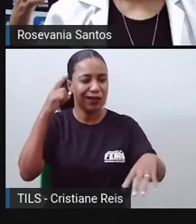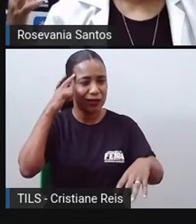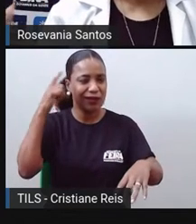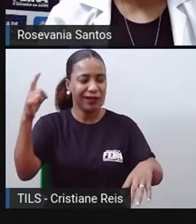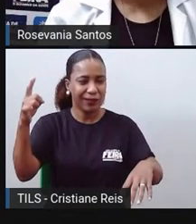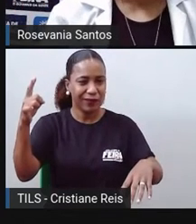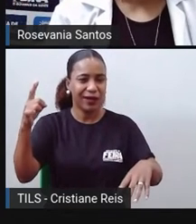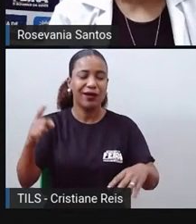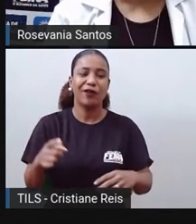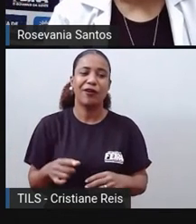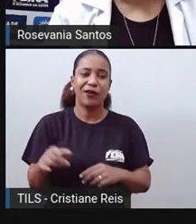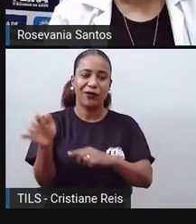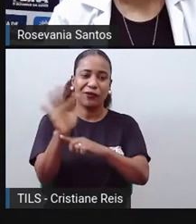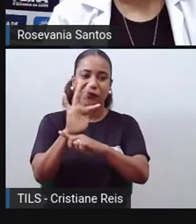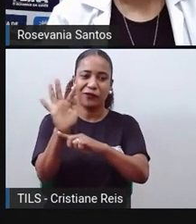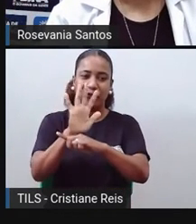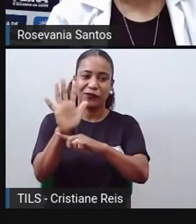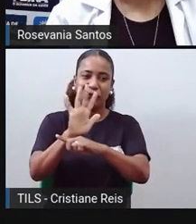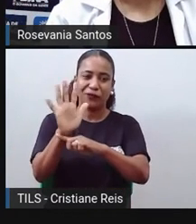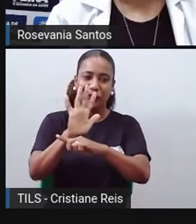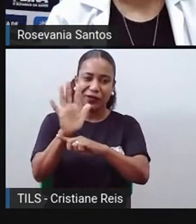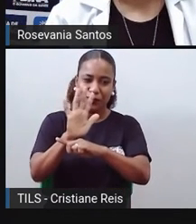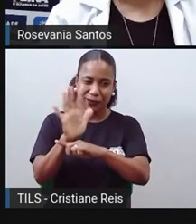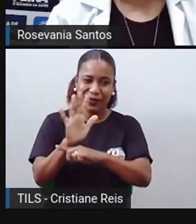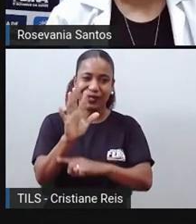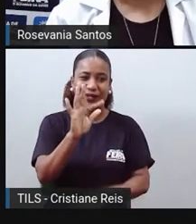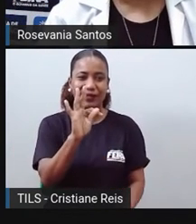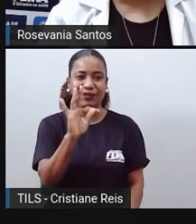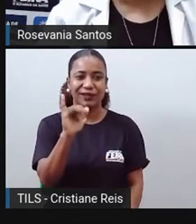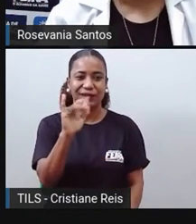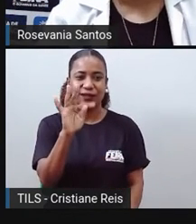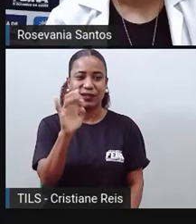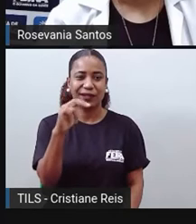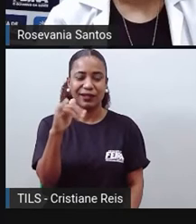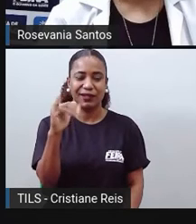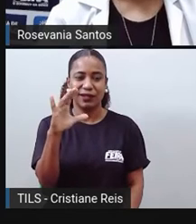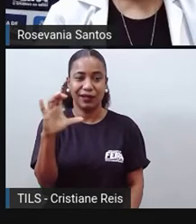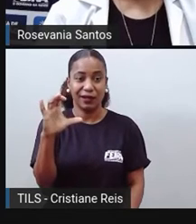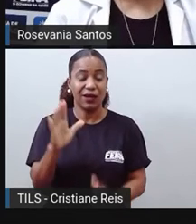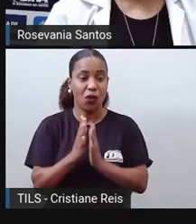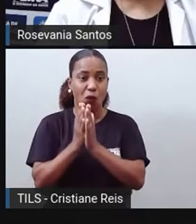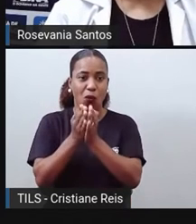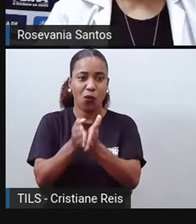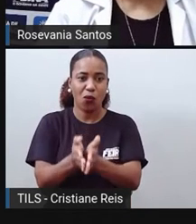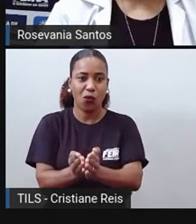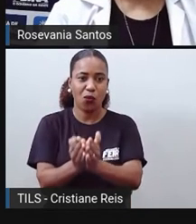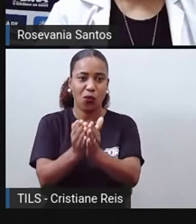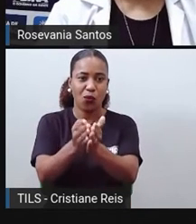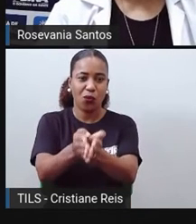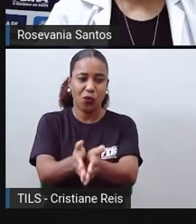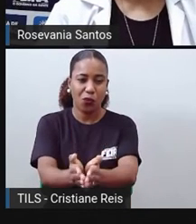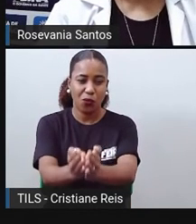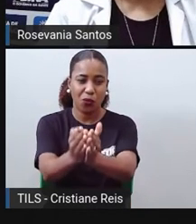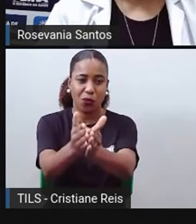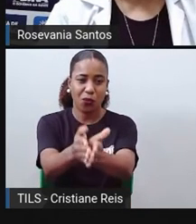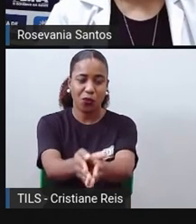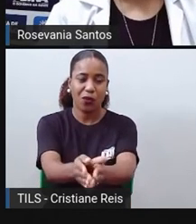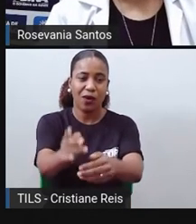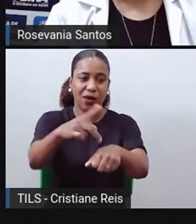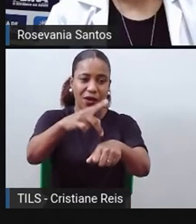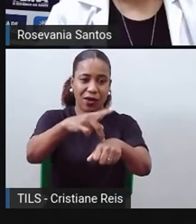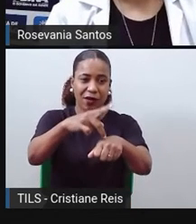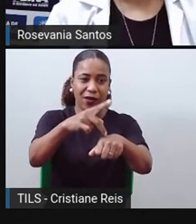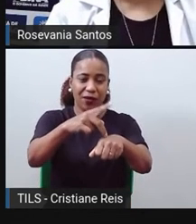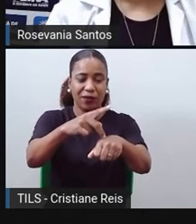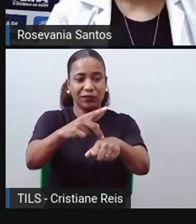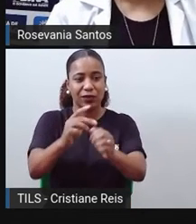e veio, né, a naufragar e morreu, né, um monte de gente. Então, é extremamente, os icebergs, eles